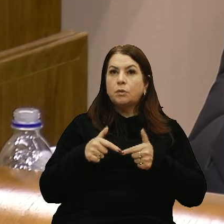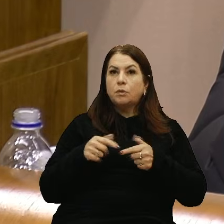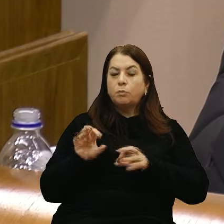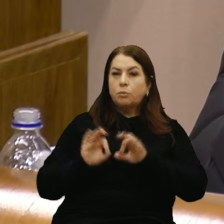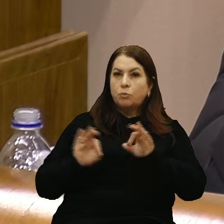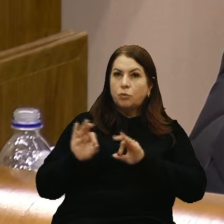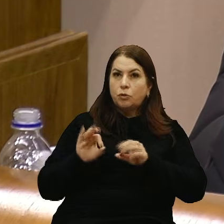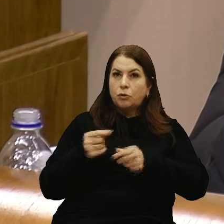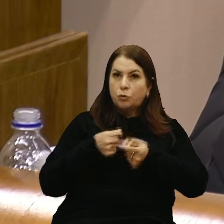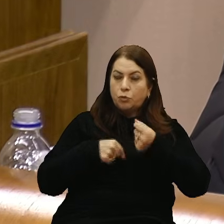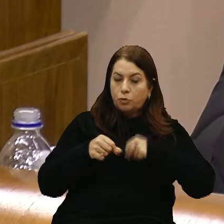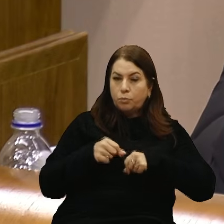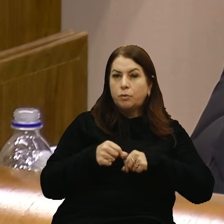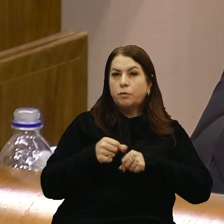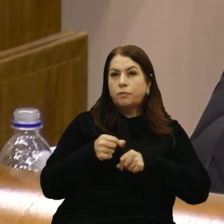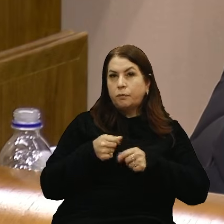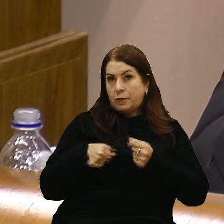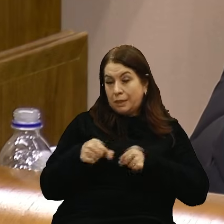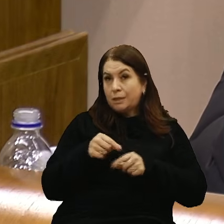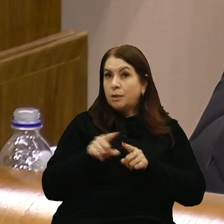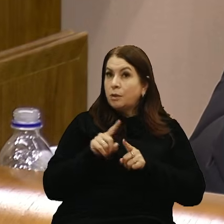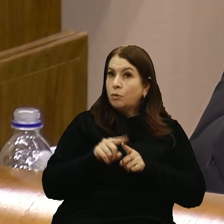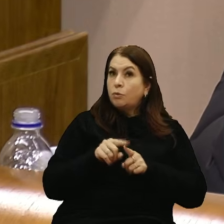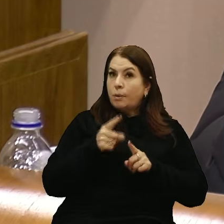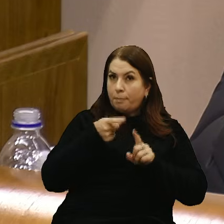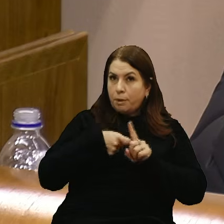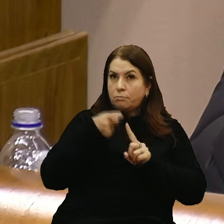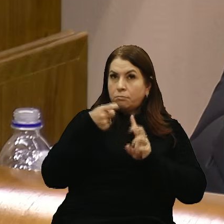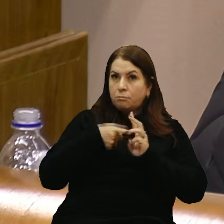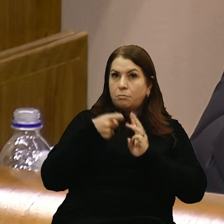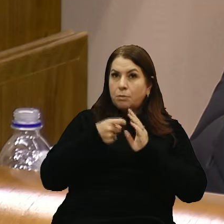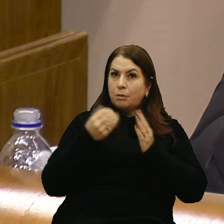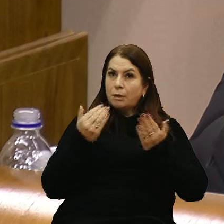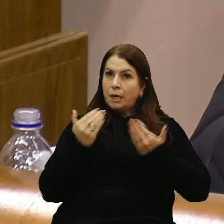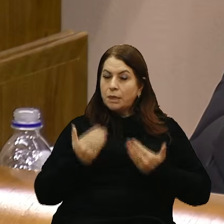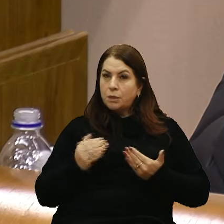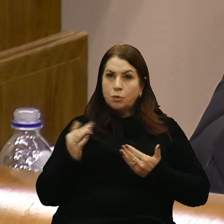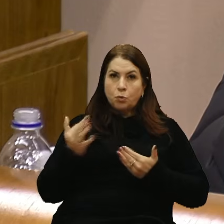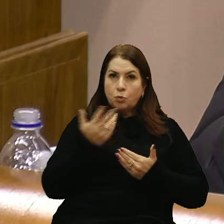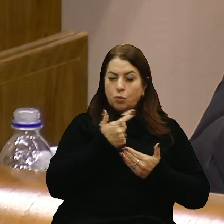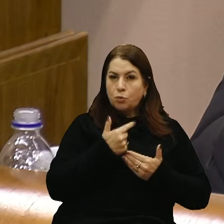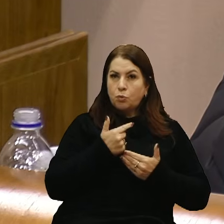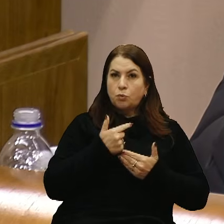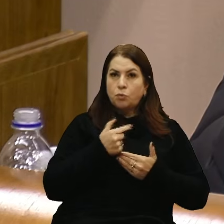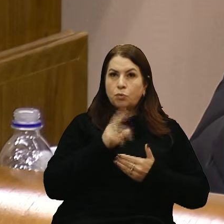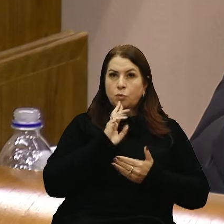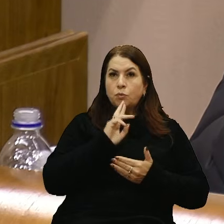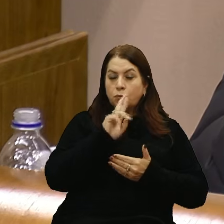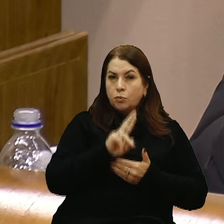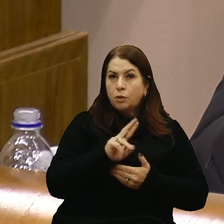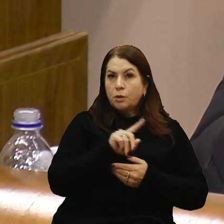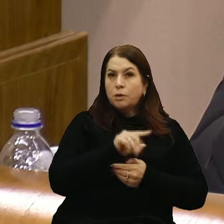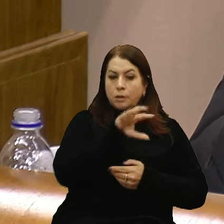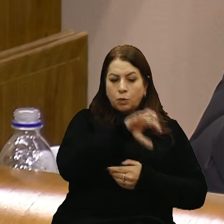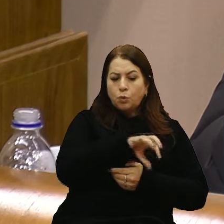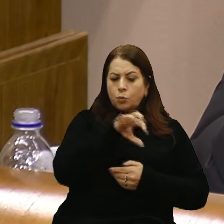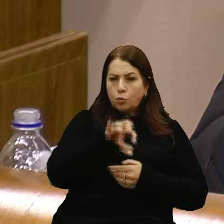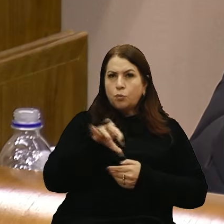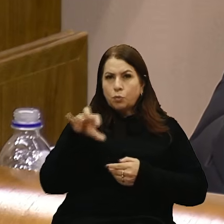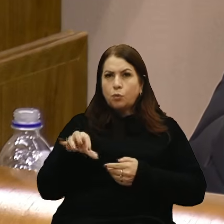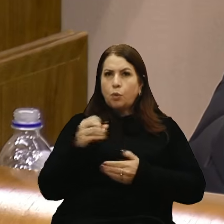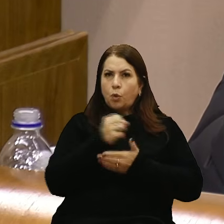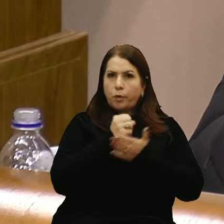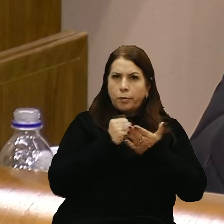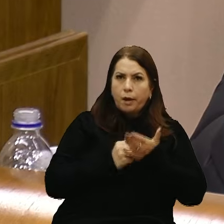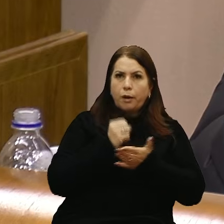planejamento econômico-financeiro, onde mensalmente nós analisamos todos os resultados, setor por setor, contrato